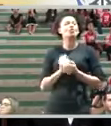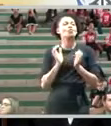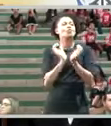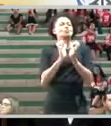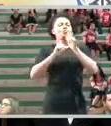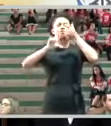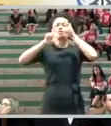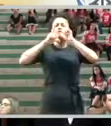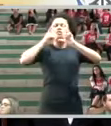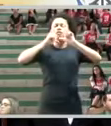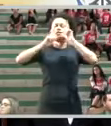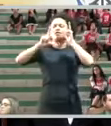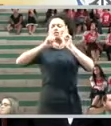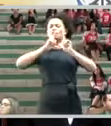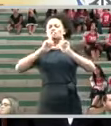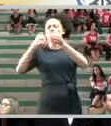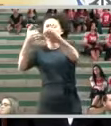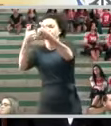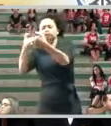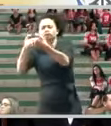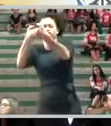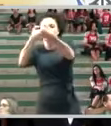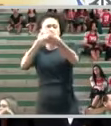arca e levaram para a guerra.